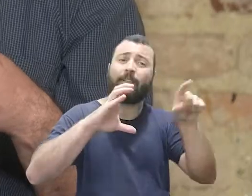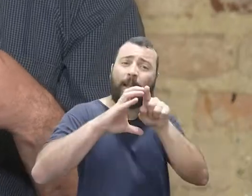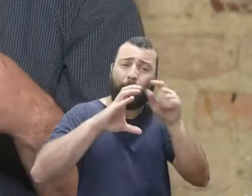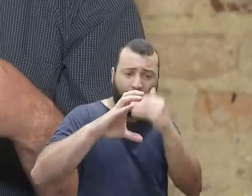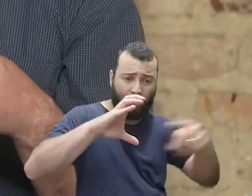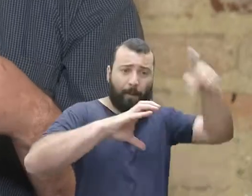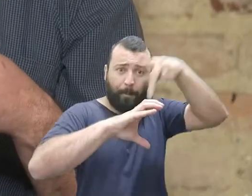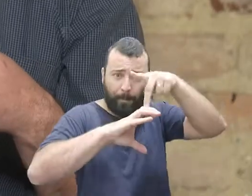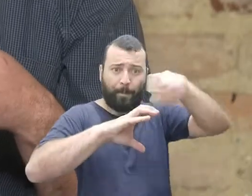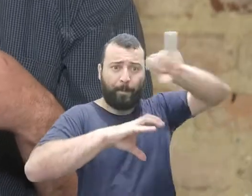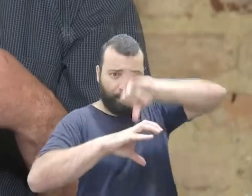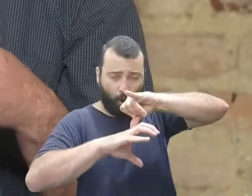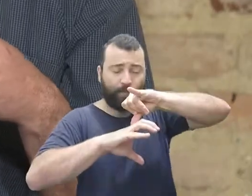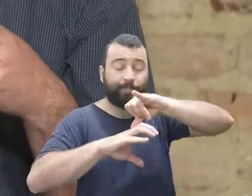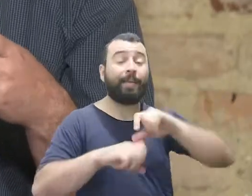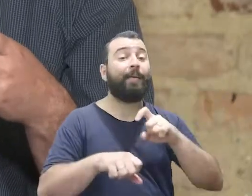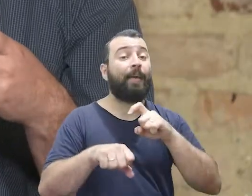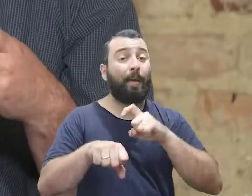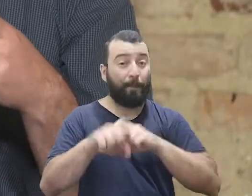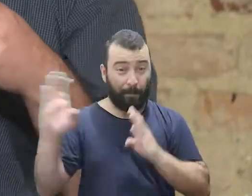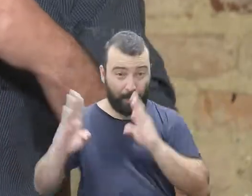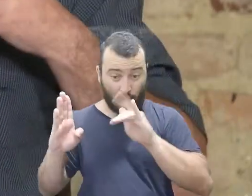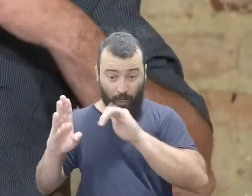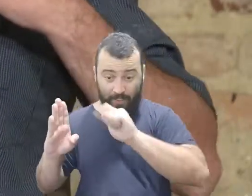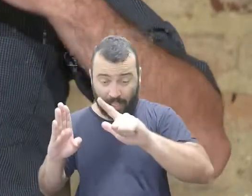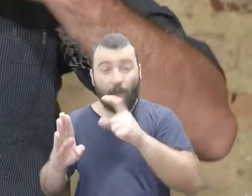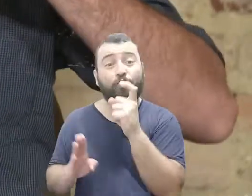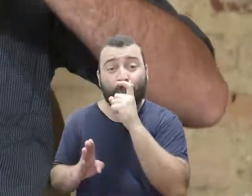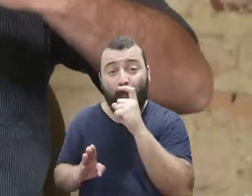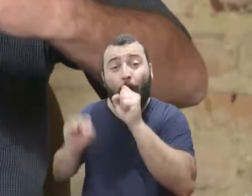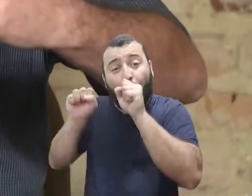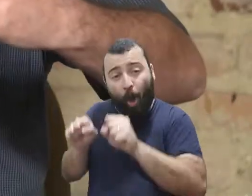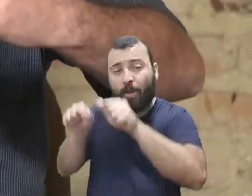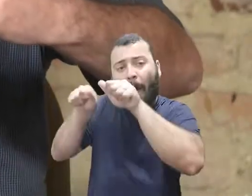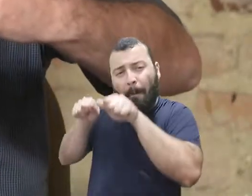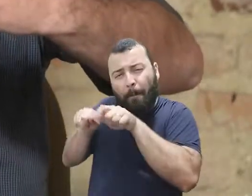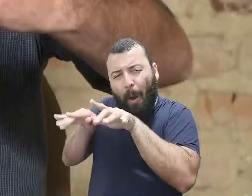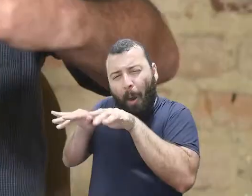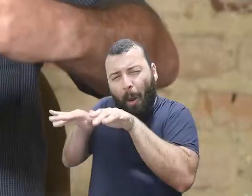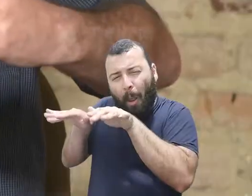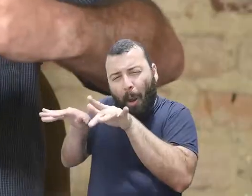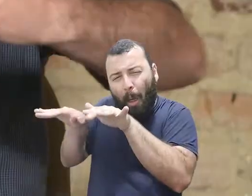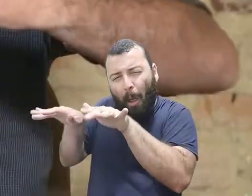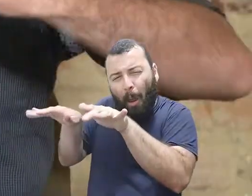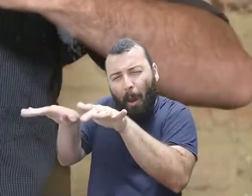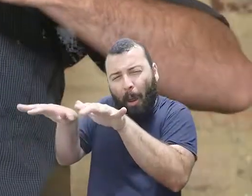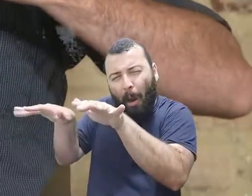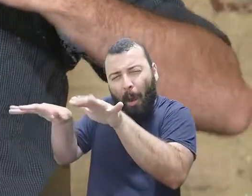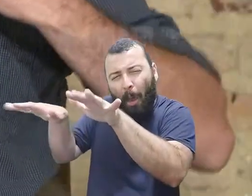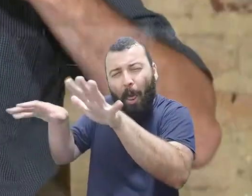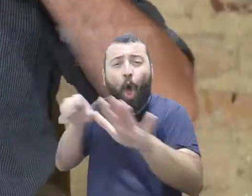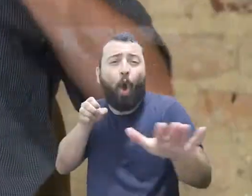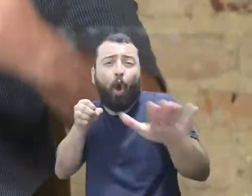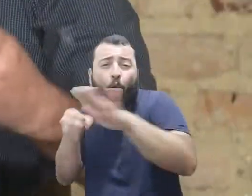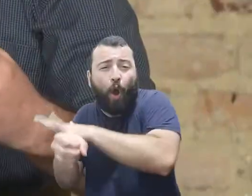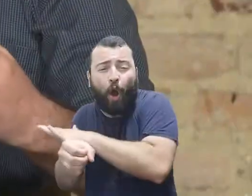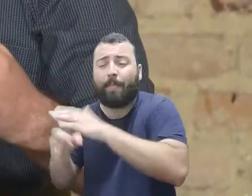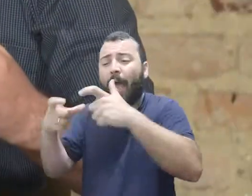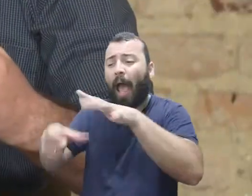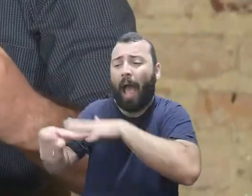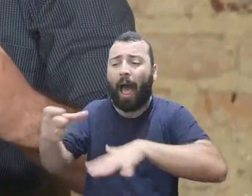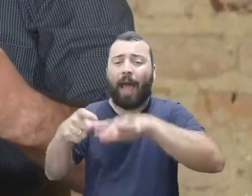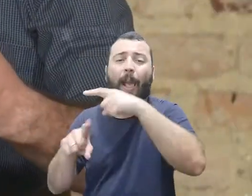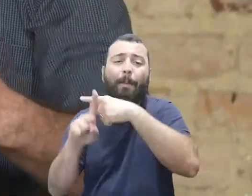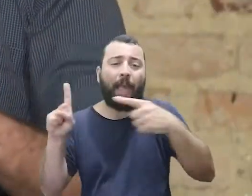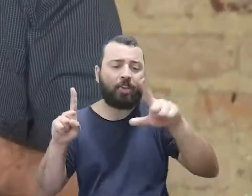Acontece que, portanto, durante um evento glacial, o gelo pode avançar mais, cobrindo as áreas